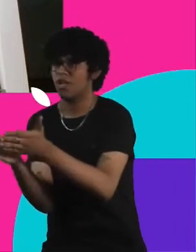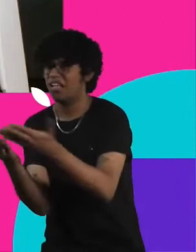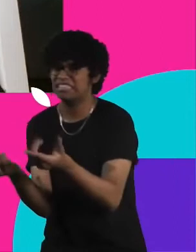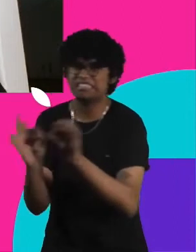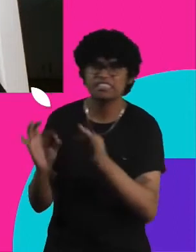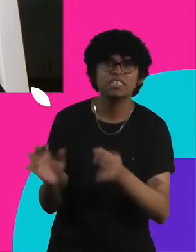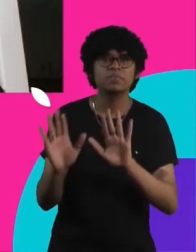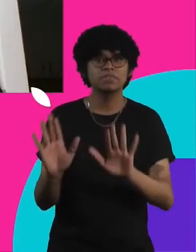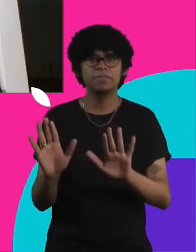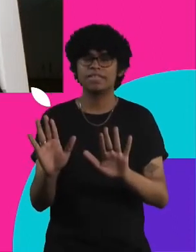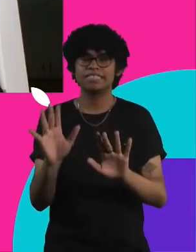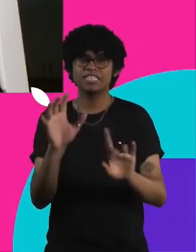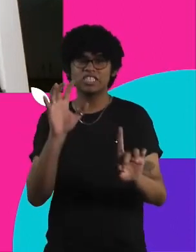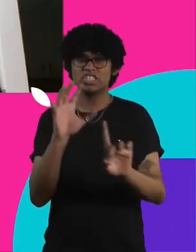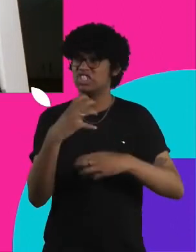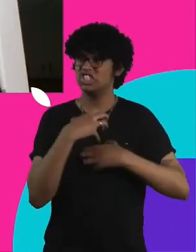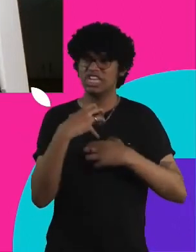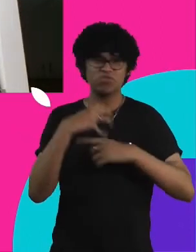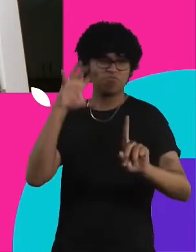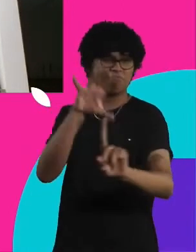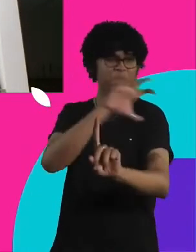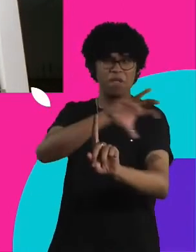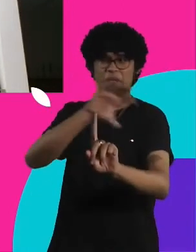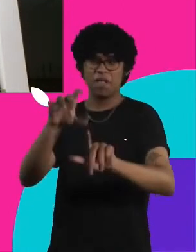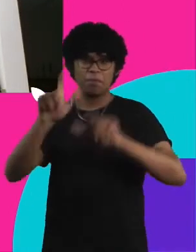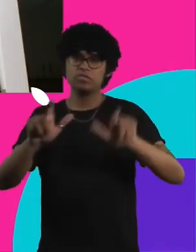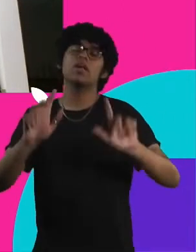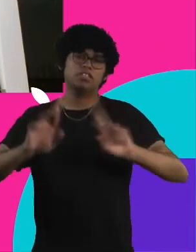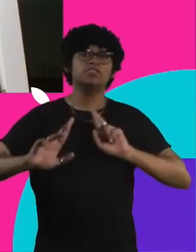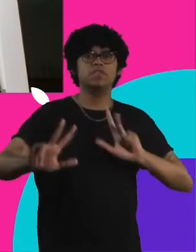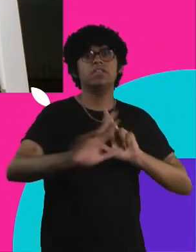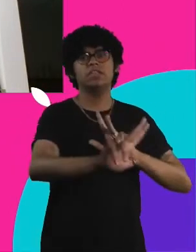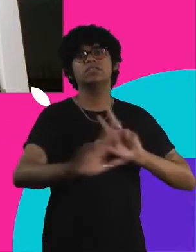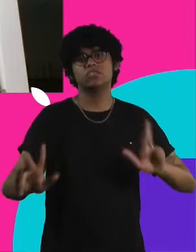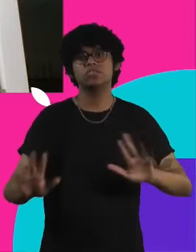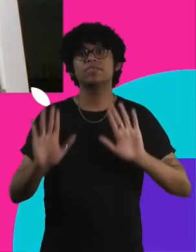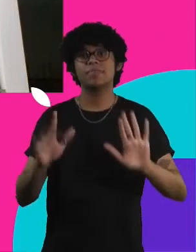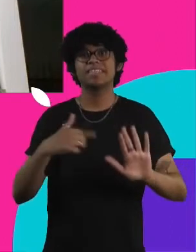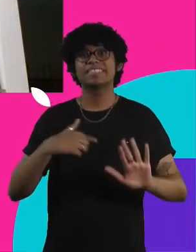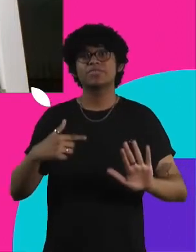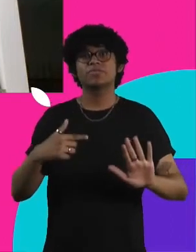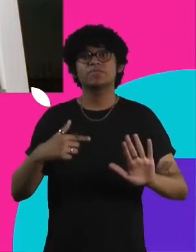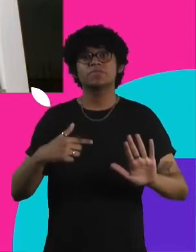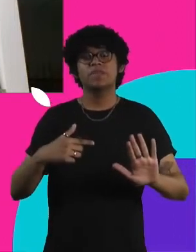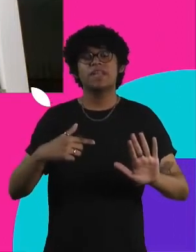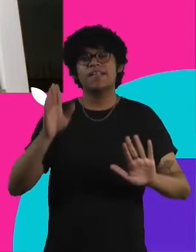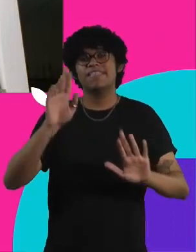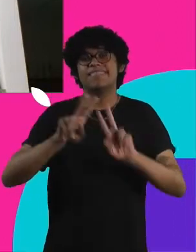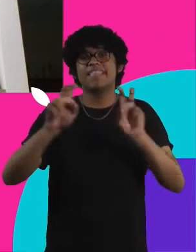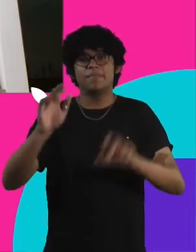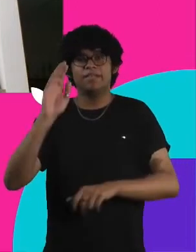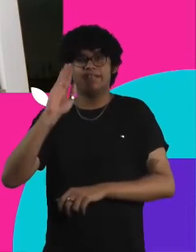pandemia afetou as pessoas afetou de forma diferente. Eu gosto de colocar também um ponto que eu acho muito importante, que o Celso